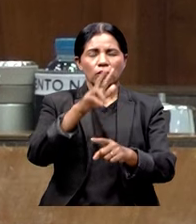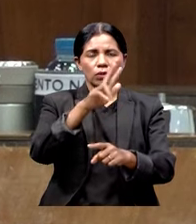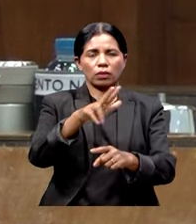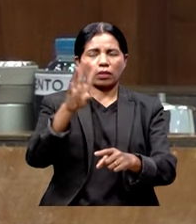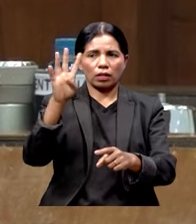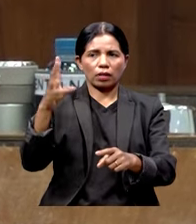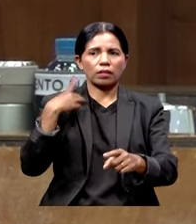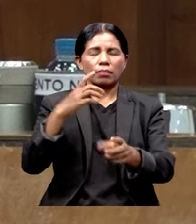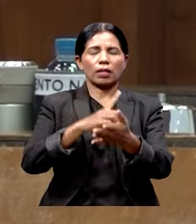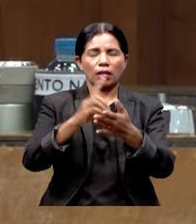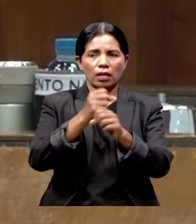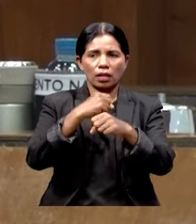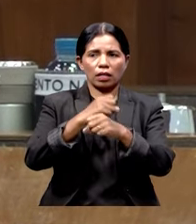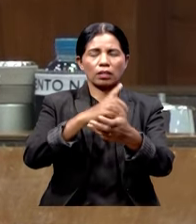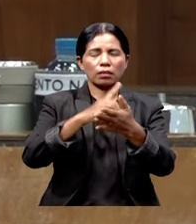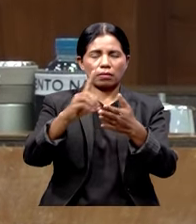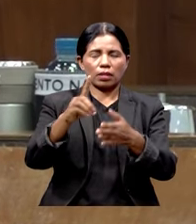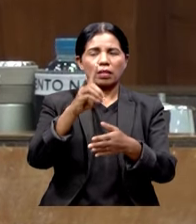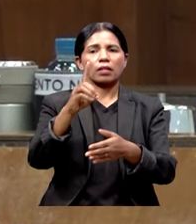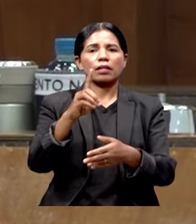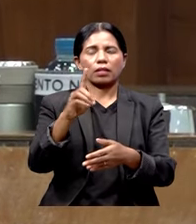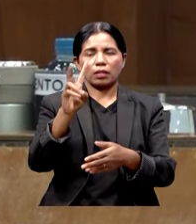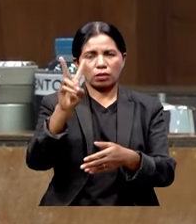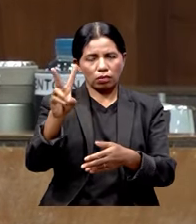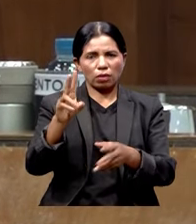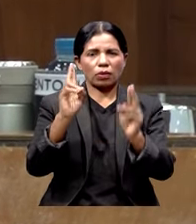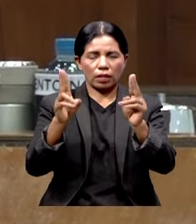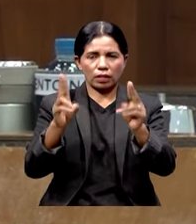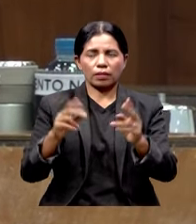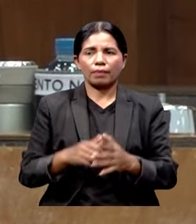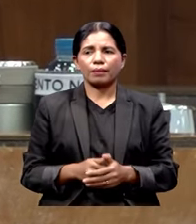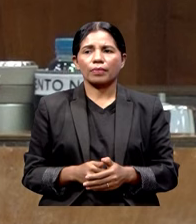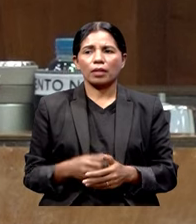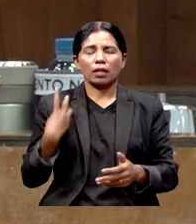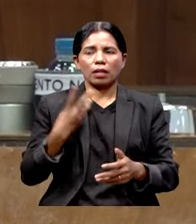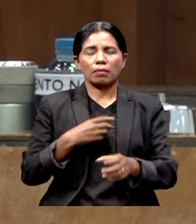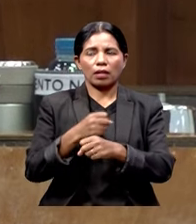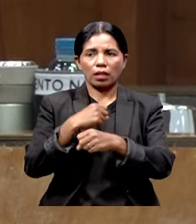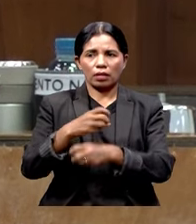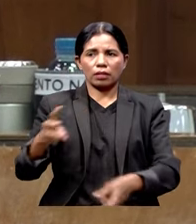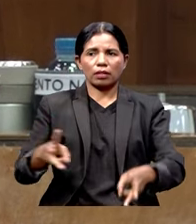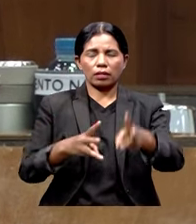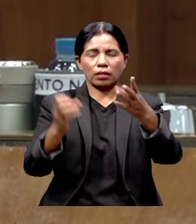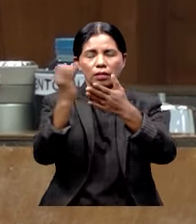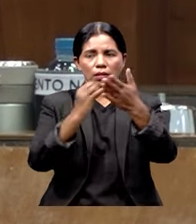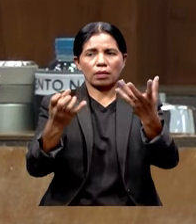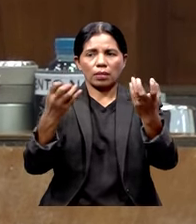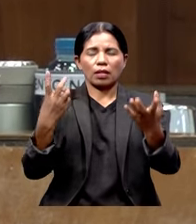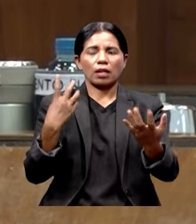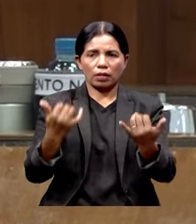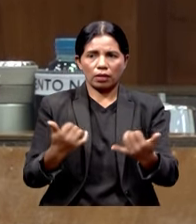bele halo semana rua o drone dalais liu, ita re kata ami halo strada di zeno sbarak agora da daune